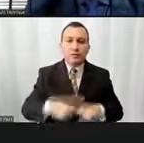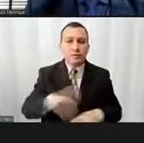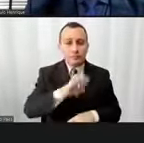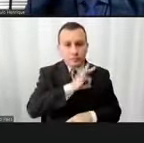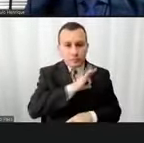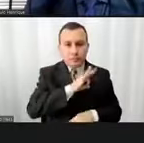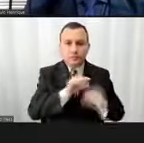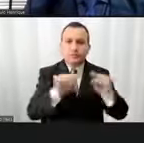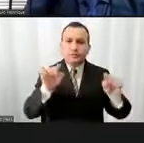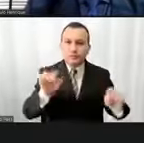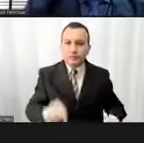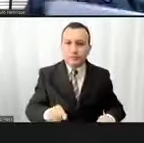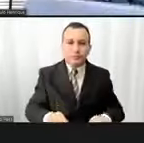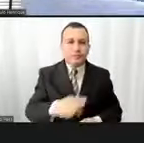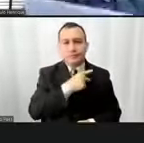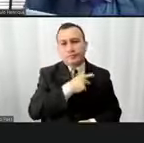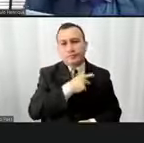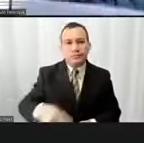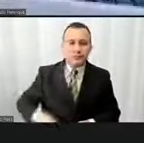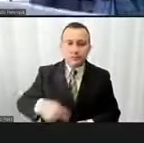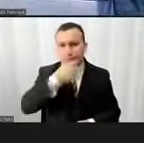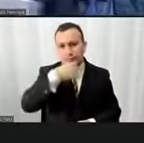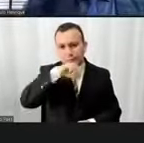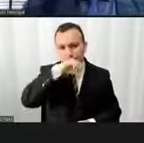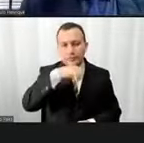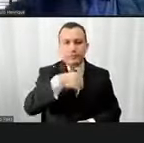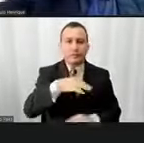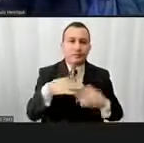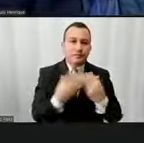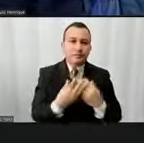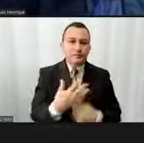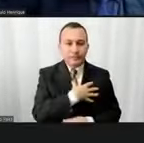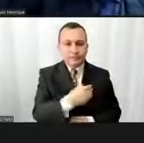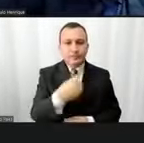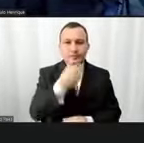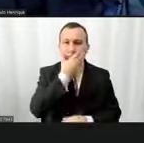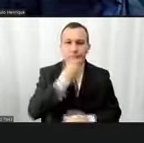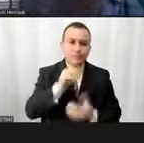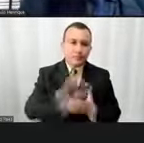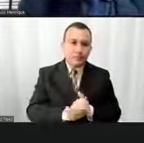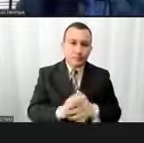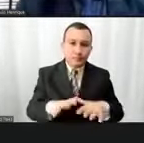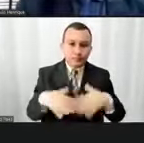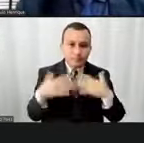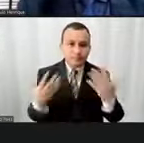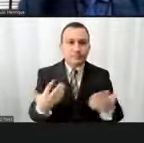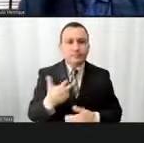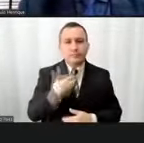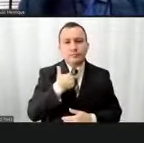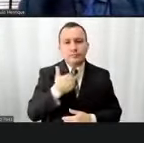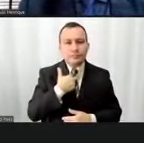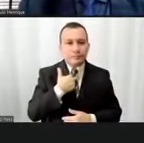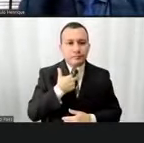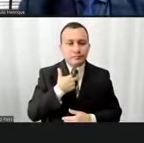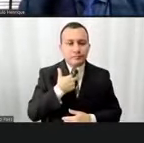públicos, são pais de famílias, são filhos e são esposos. Portanto, não são assassinos contratados pelo